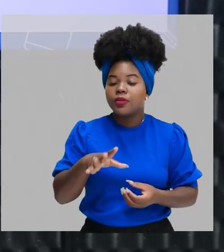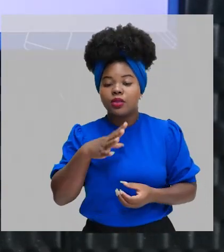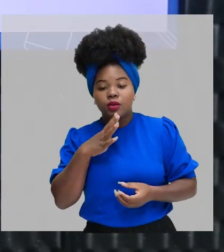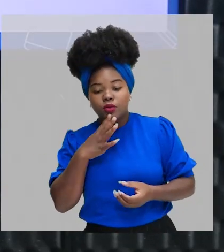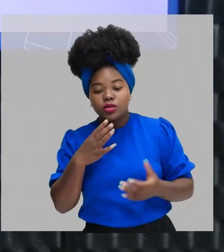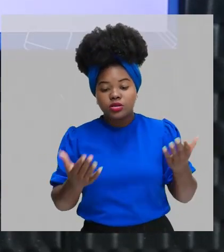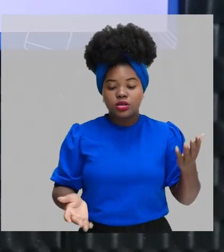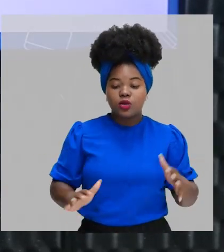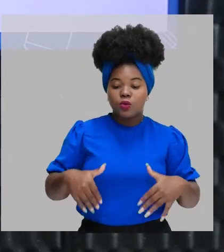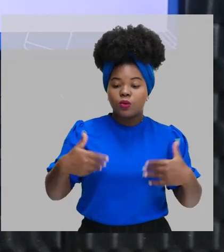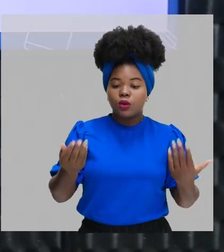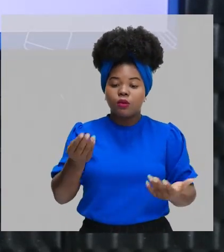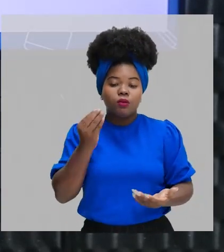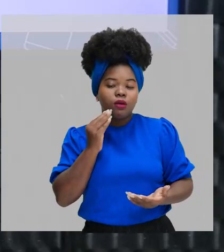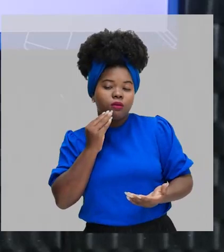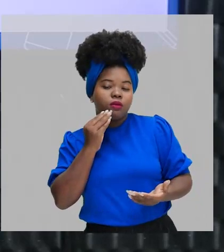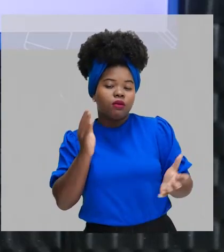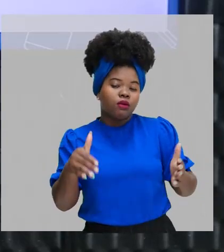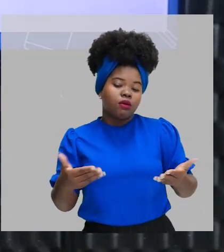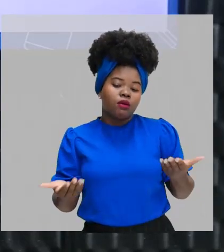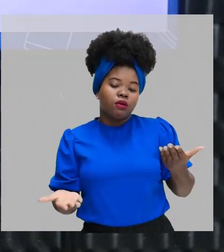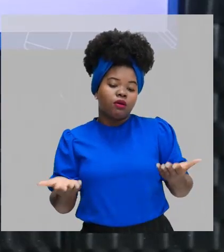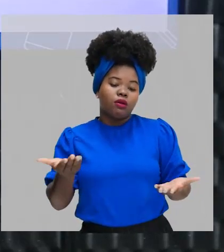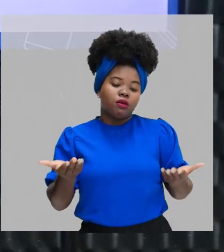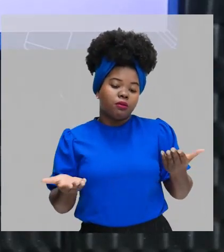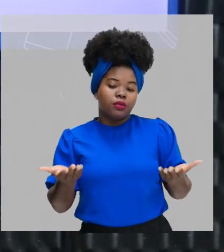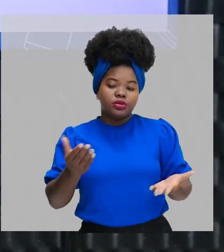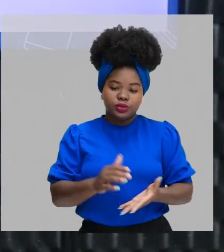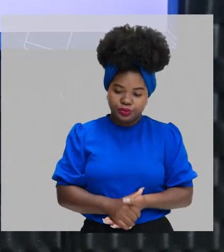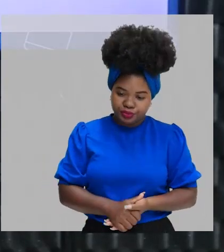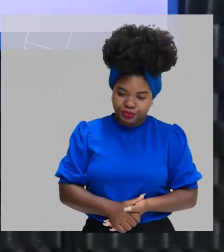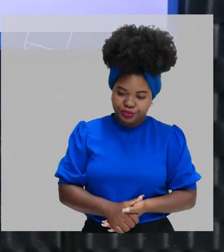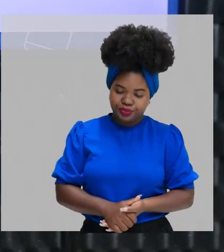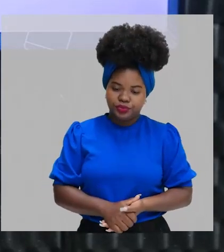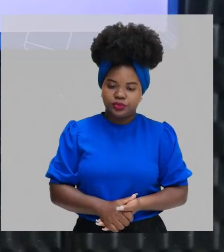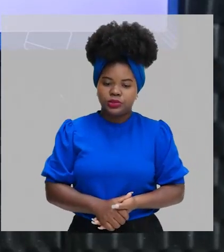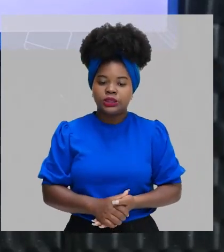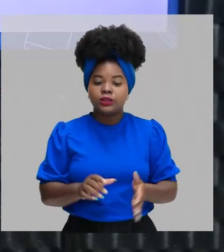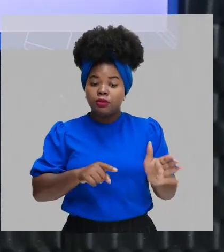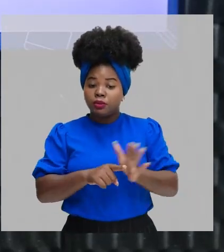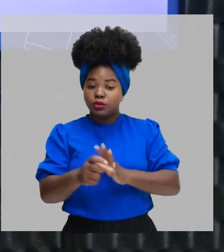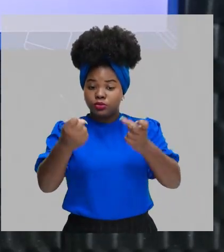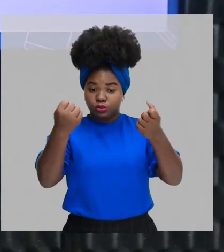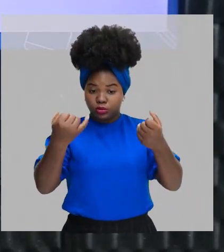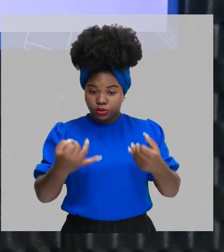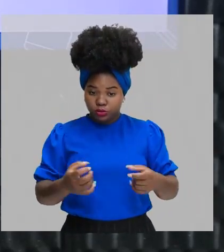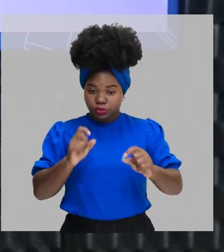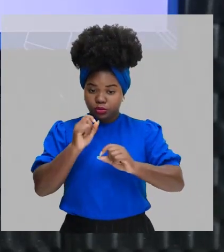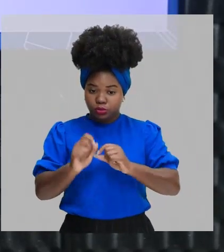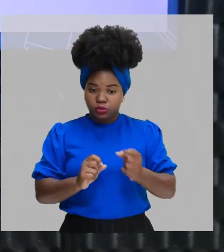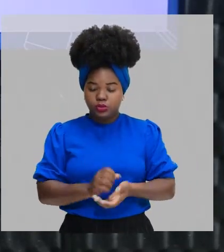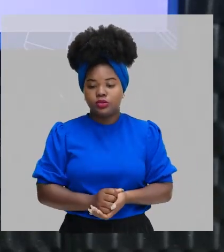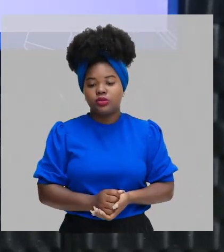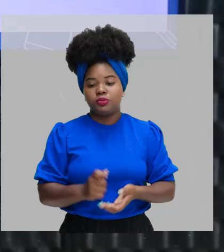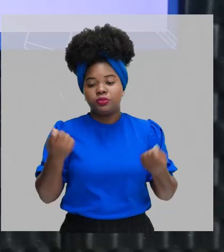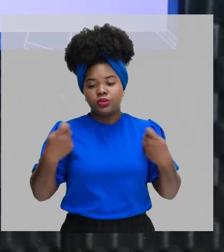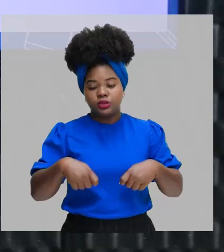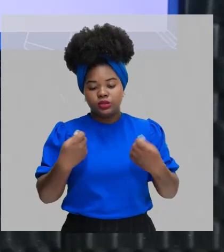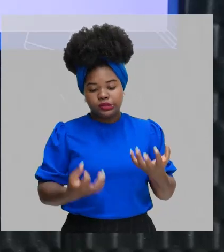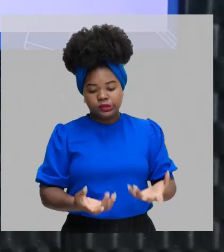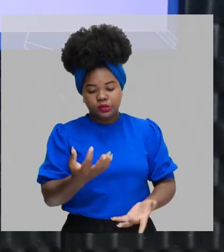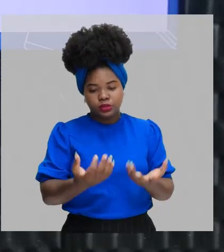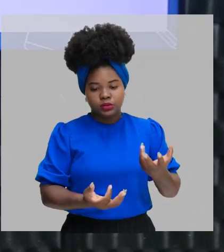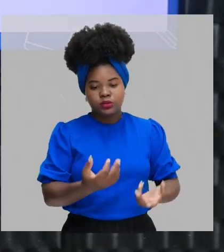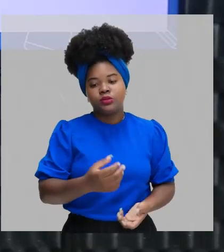proporcionalidade da reação. Então, a questão, ela nos fala que nós vamos queimar o